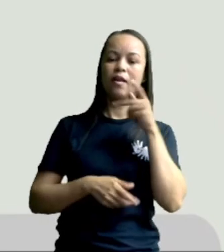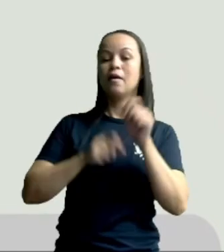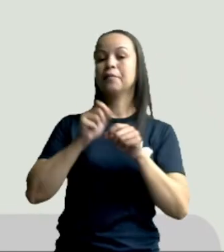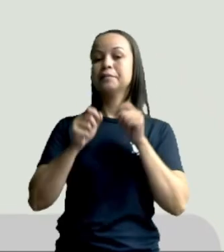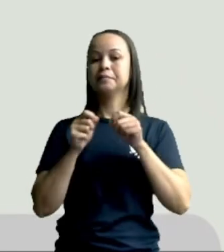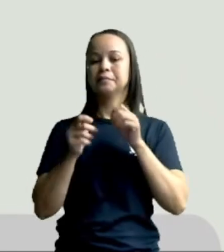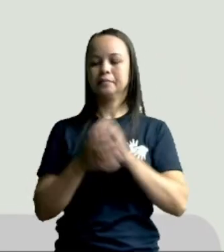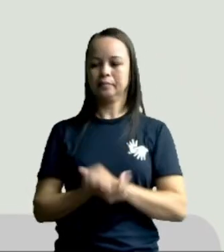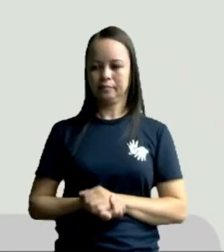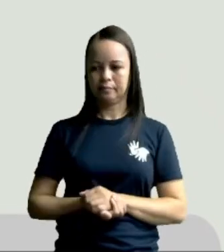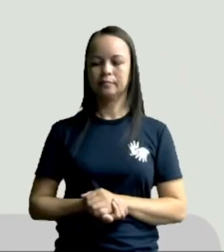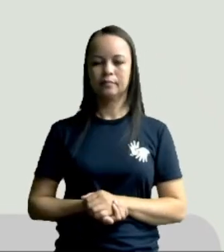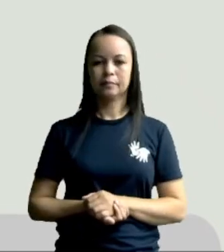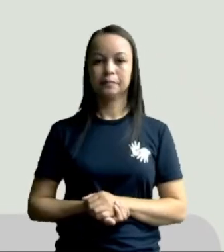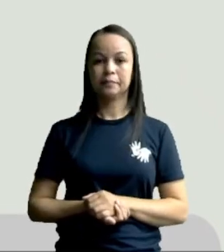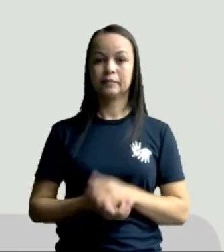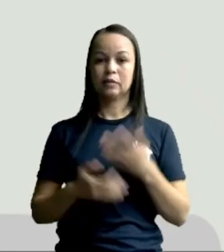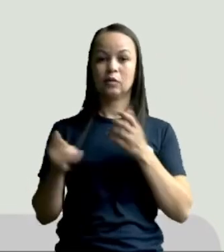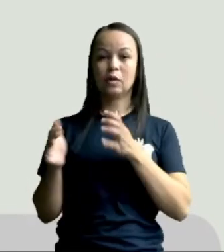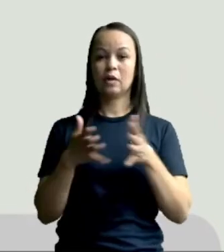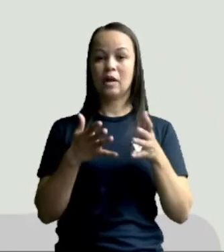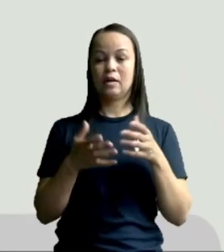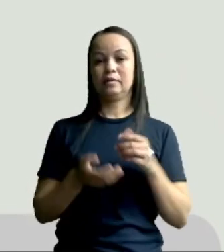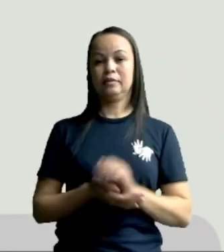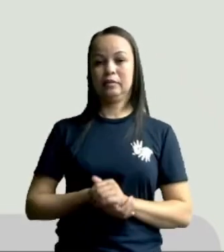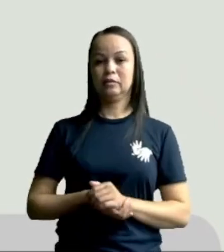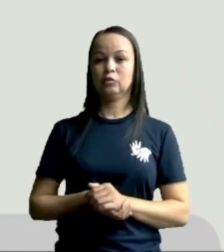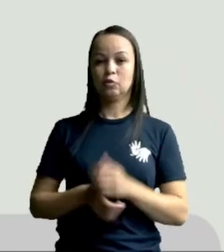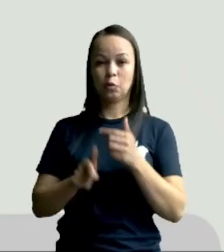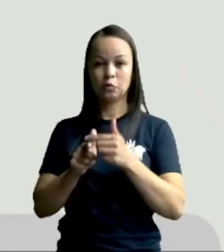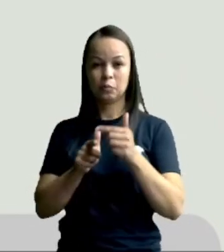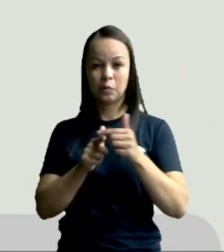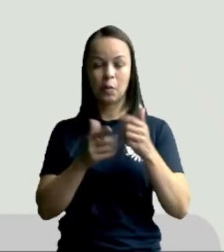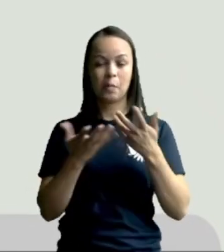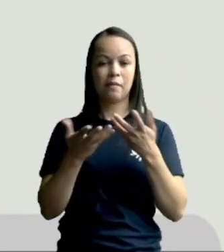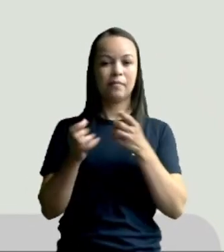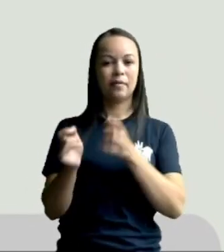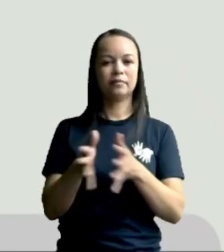ver o que a gente pode citar daqui das consequências da independência?